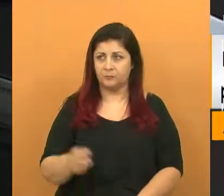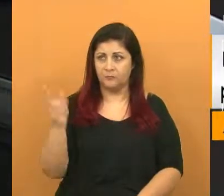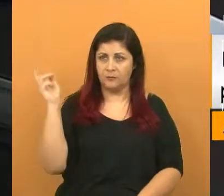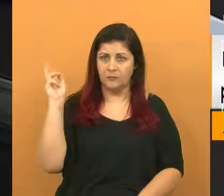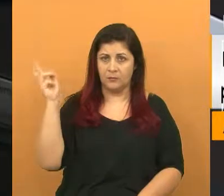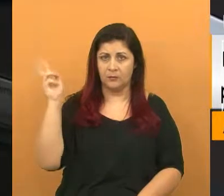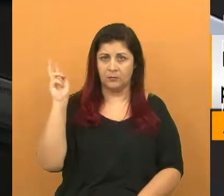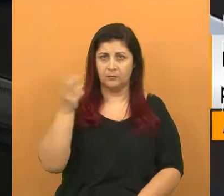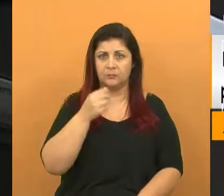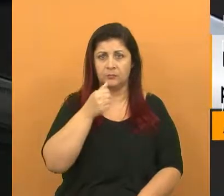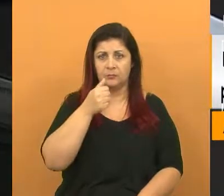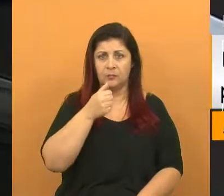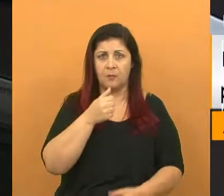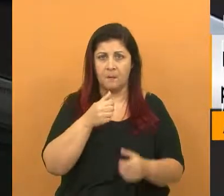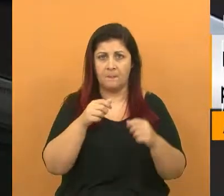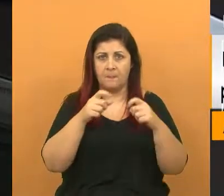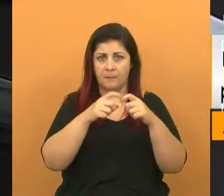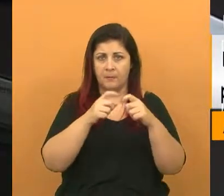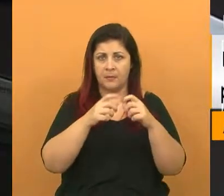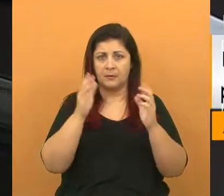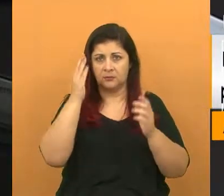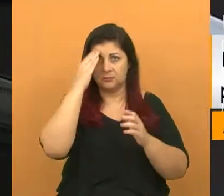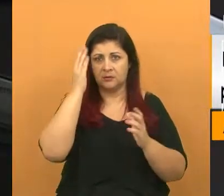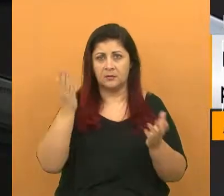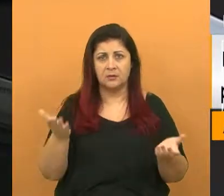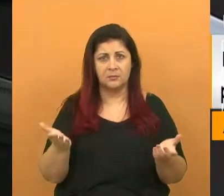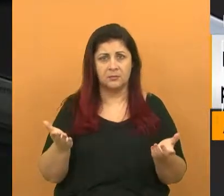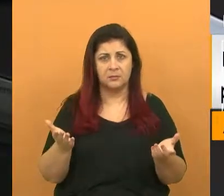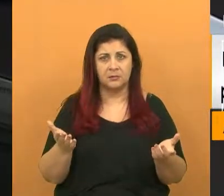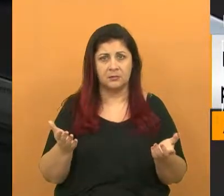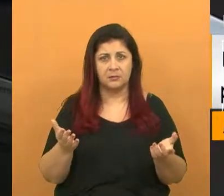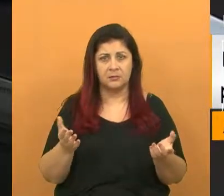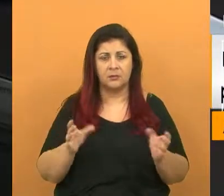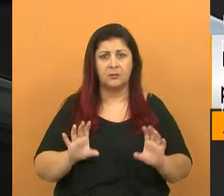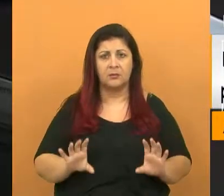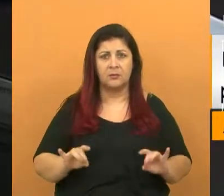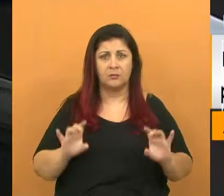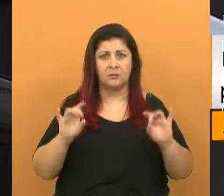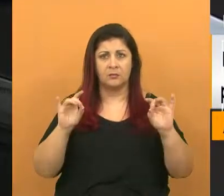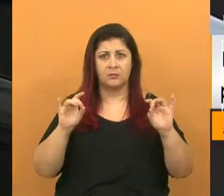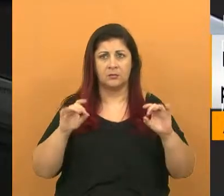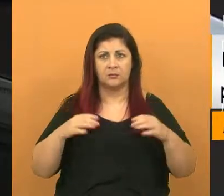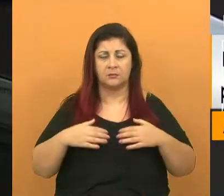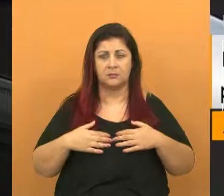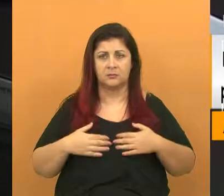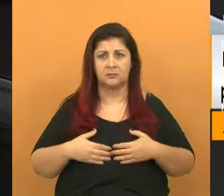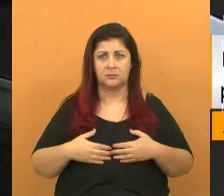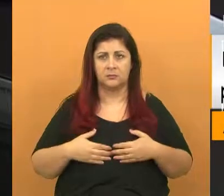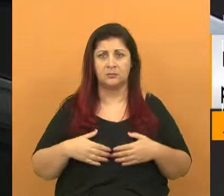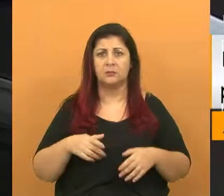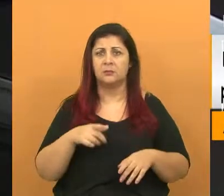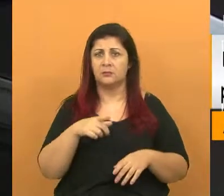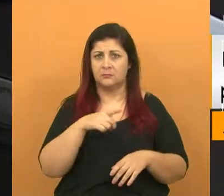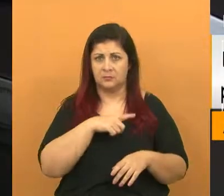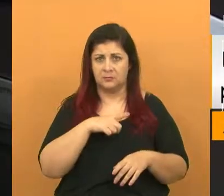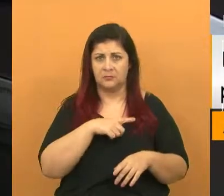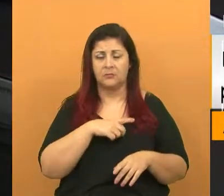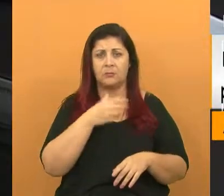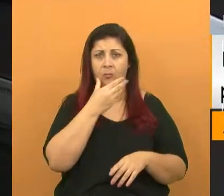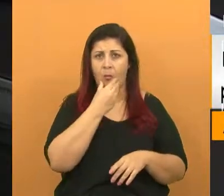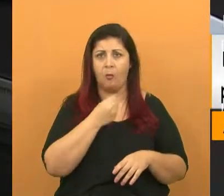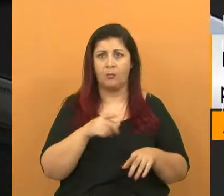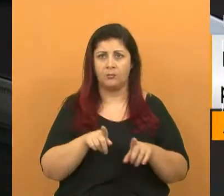não sei se confere, mas o câncer de mama também tem no sexo masculino, né? O homem também tem o câncer de mama,